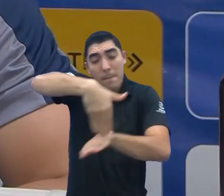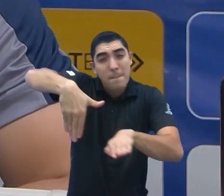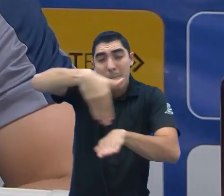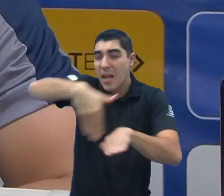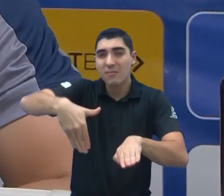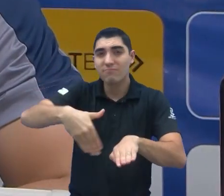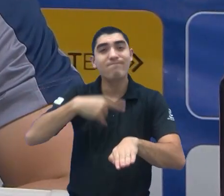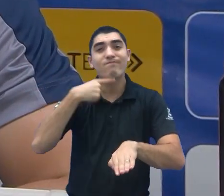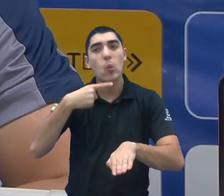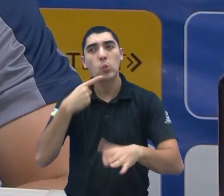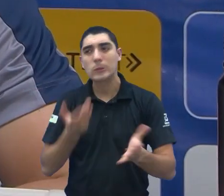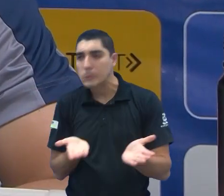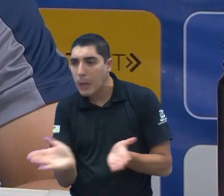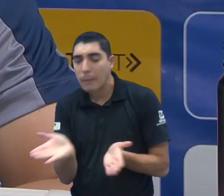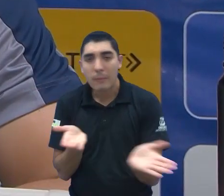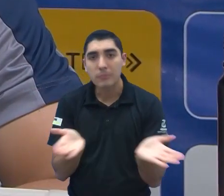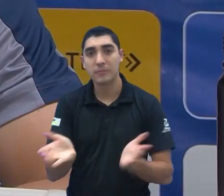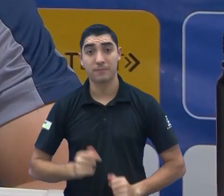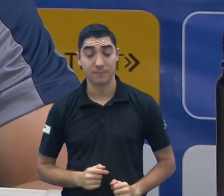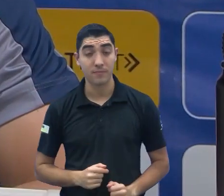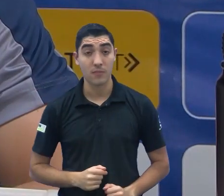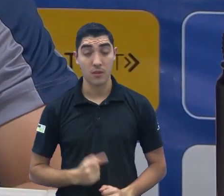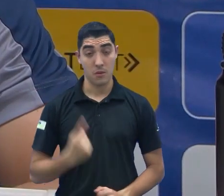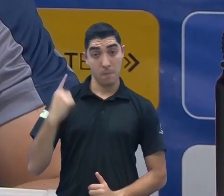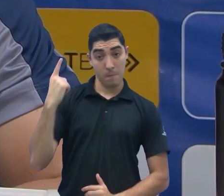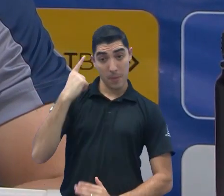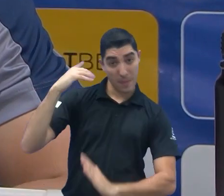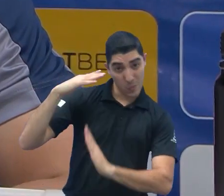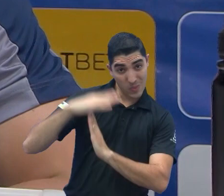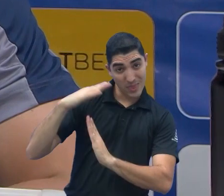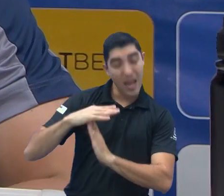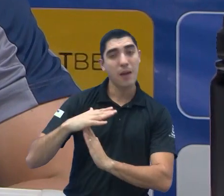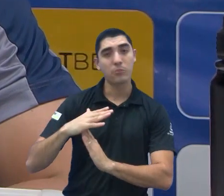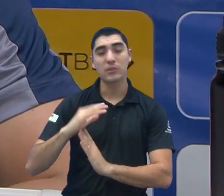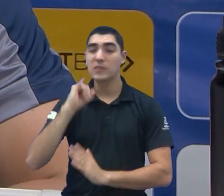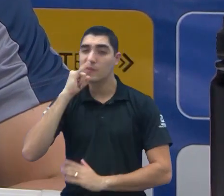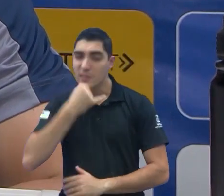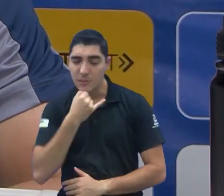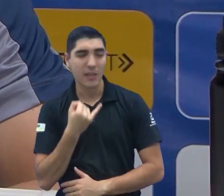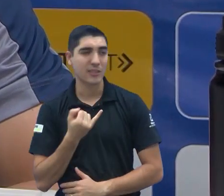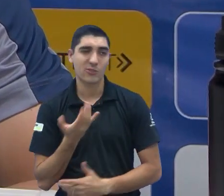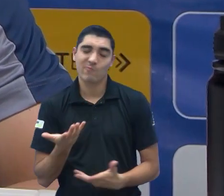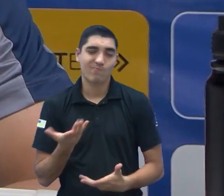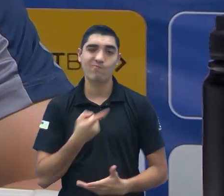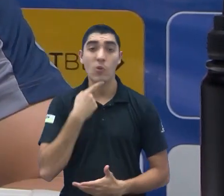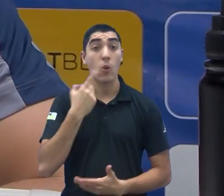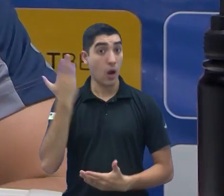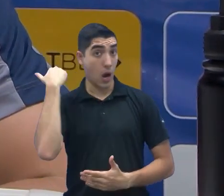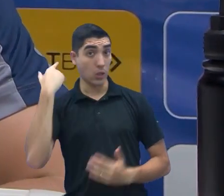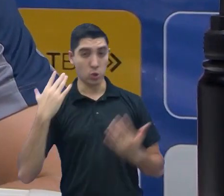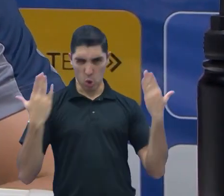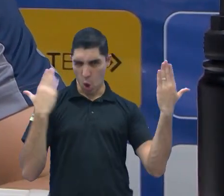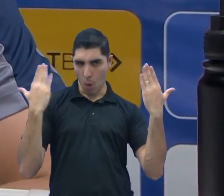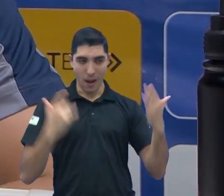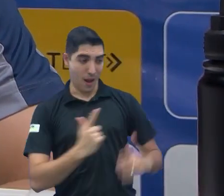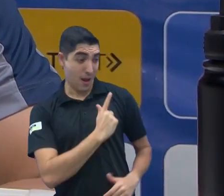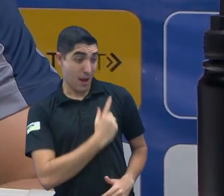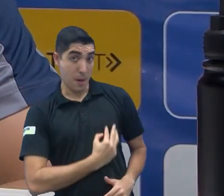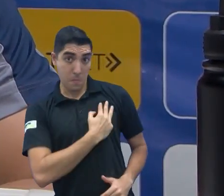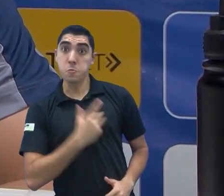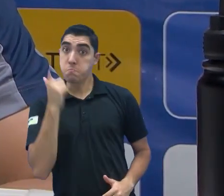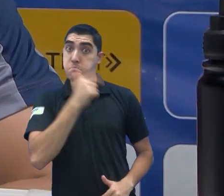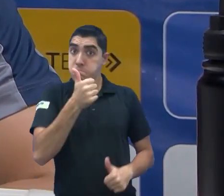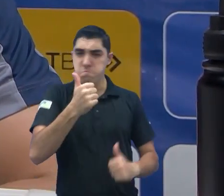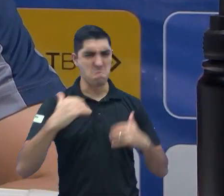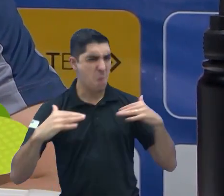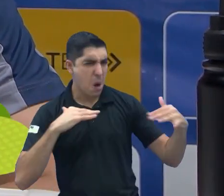que principalmente no primeiro tempo, tudo que a gente fez bem contra o Prudente, que foi pé na bola e se impor tecnicamente, a gente